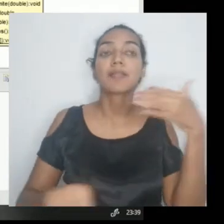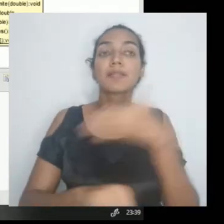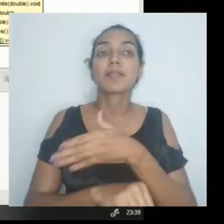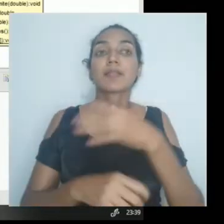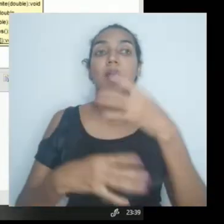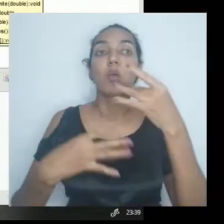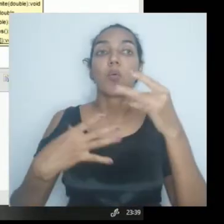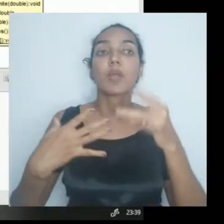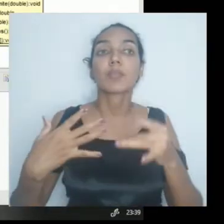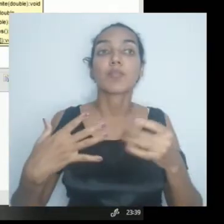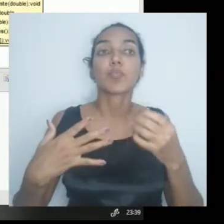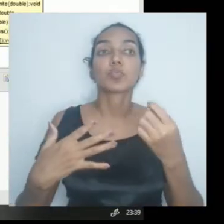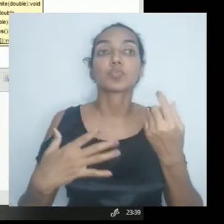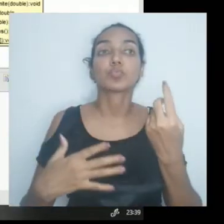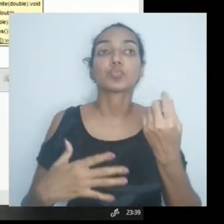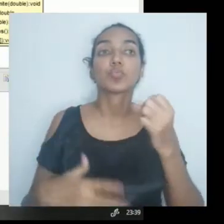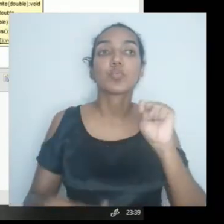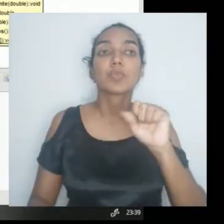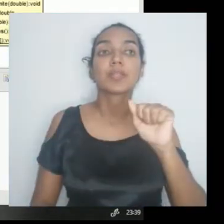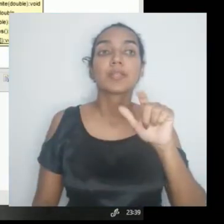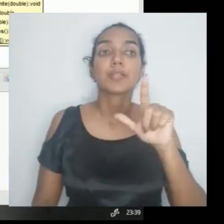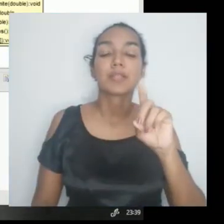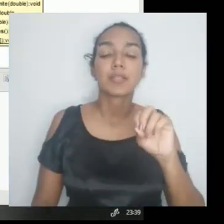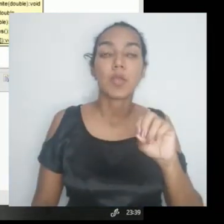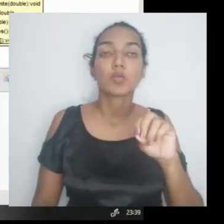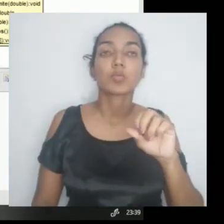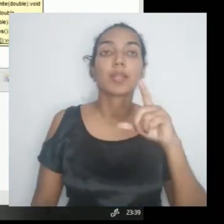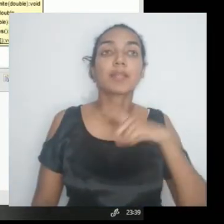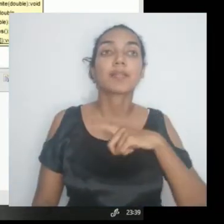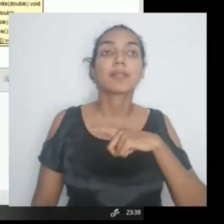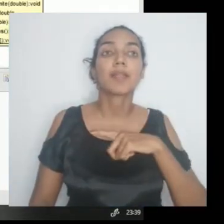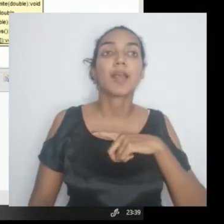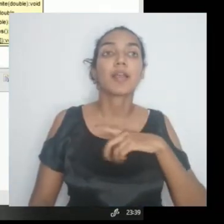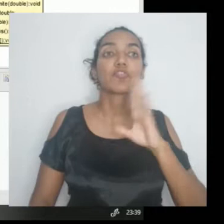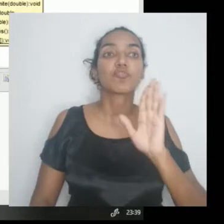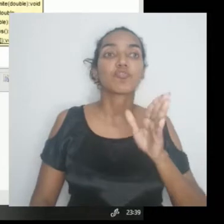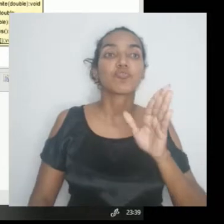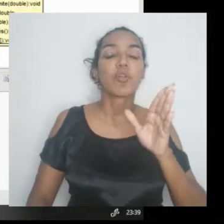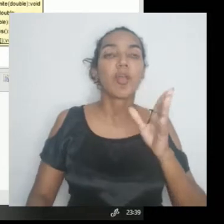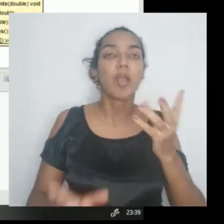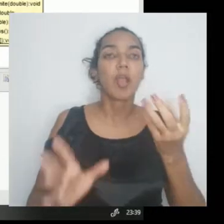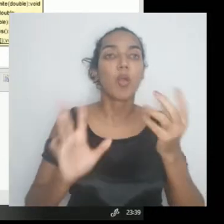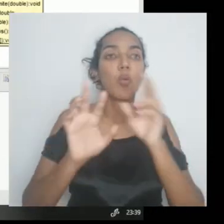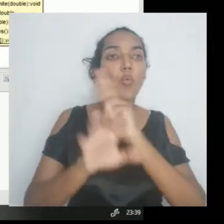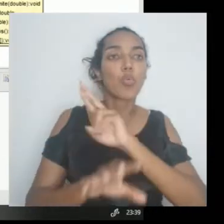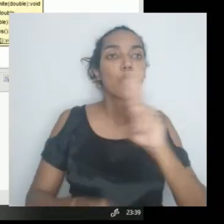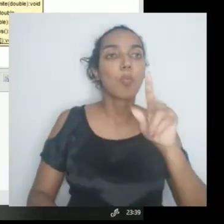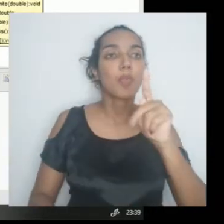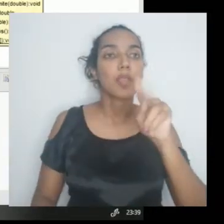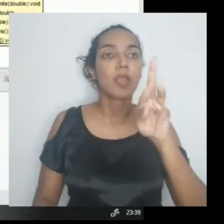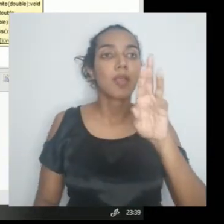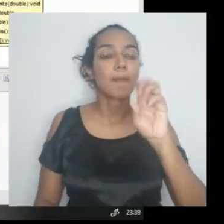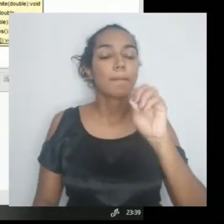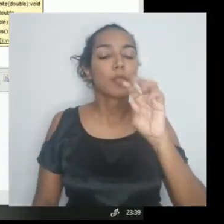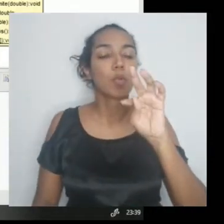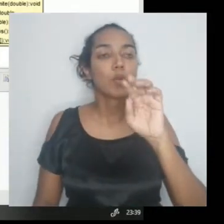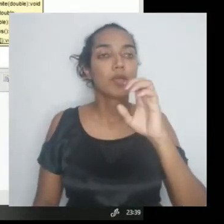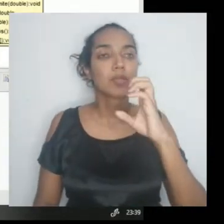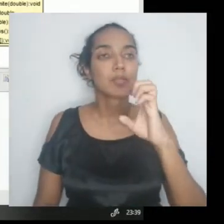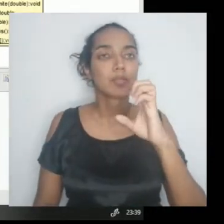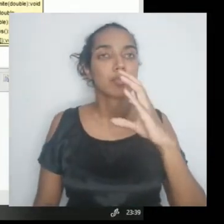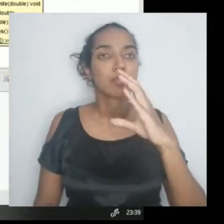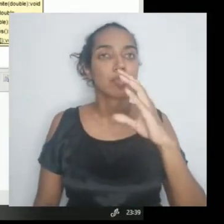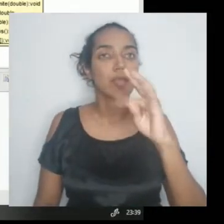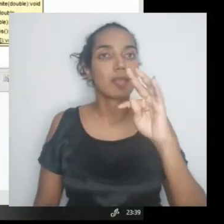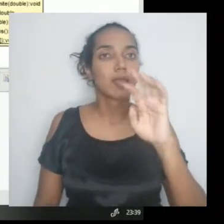saldo está definido como protected, certo? Então, até agora a gente já falou sobre private, modificador de visibilidade que não permite acesso,